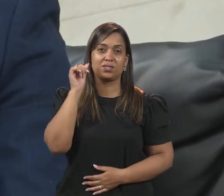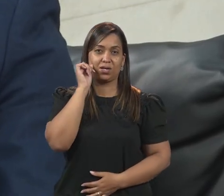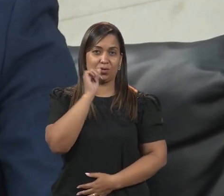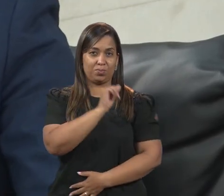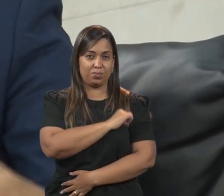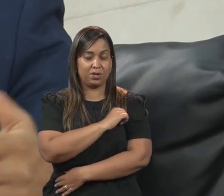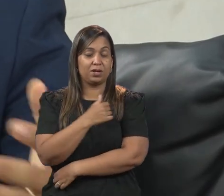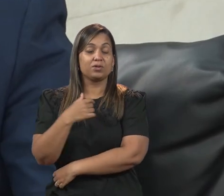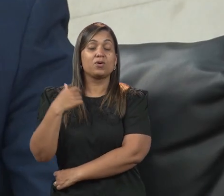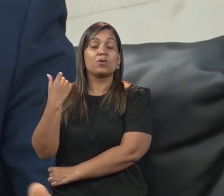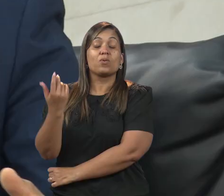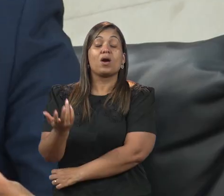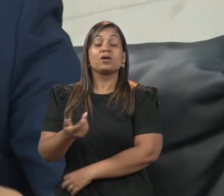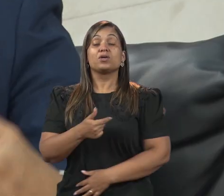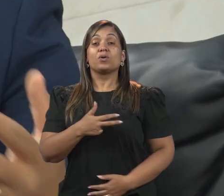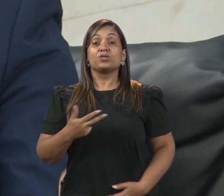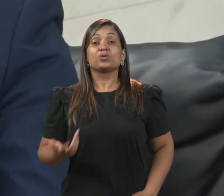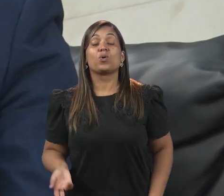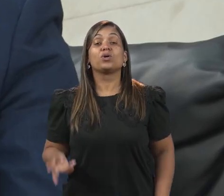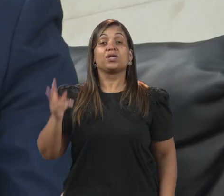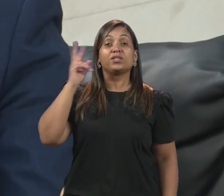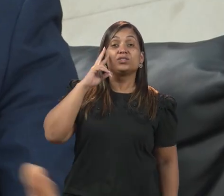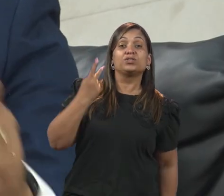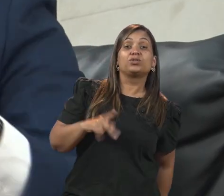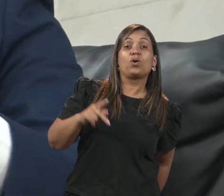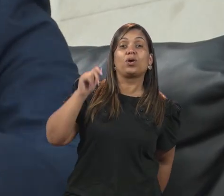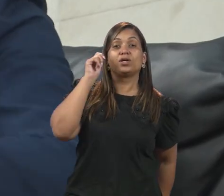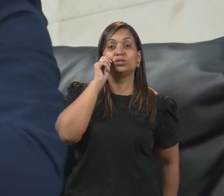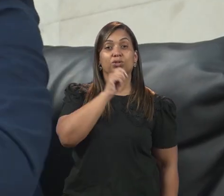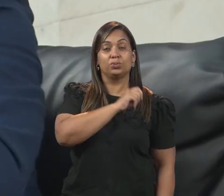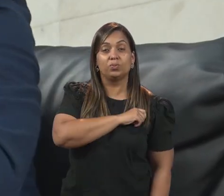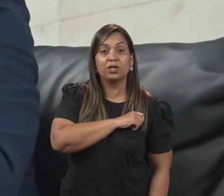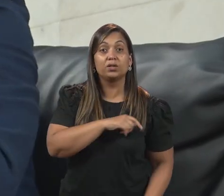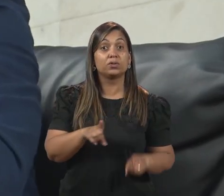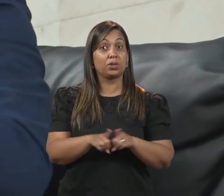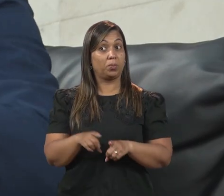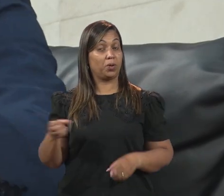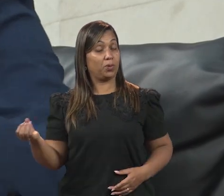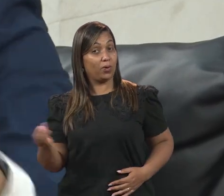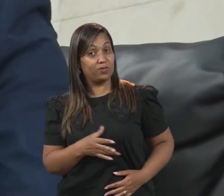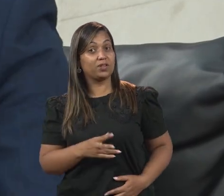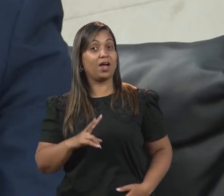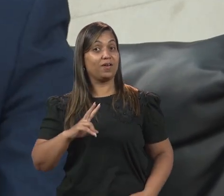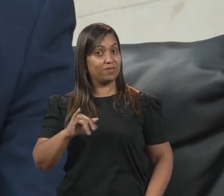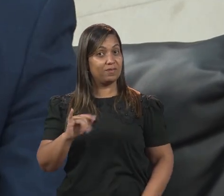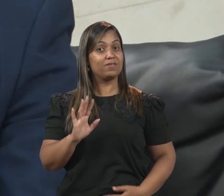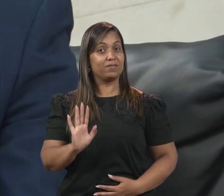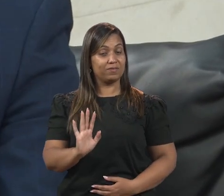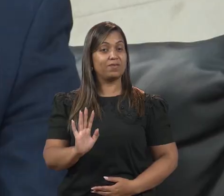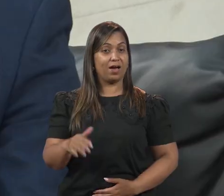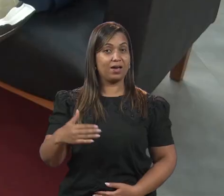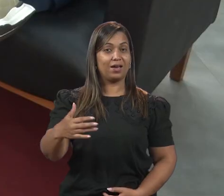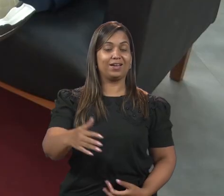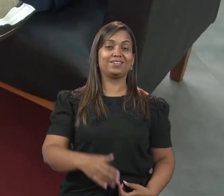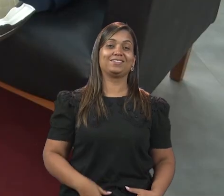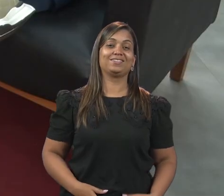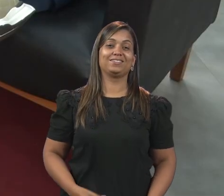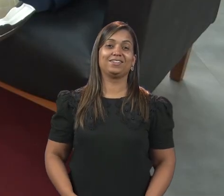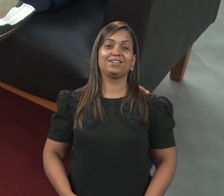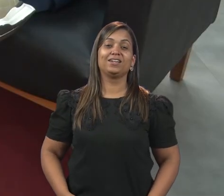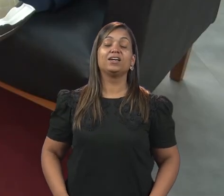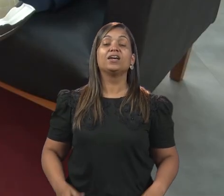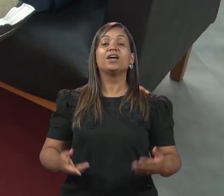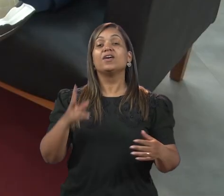do Rio Preto, quais são os atrativos, qual é a história de São José do Rio Preto. Também é uma grande novidade que em breve vai estar entrando em vigor. Que